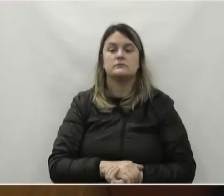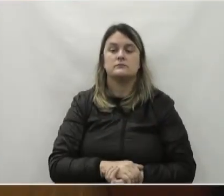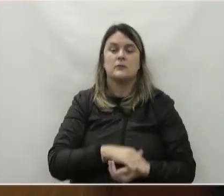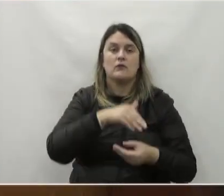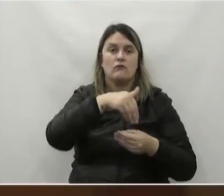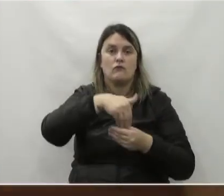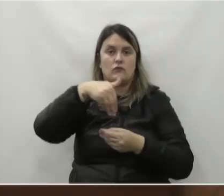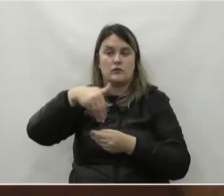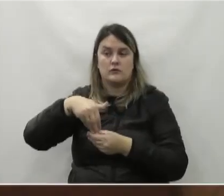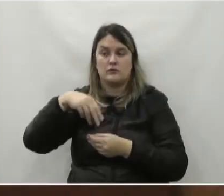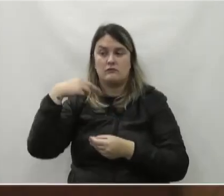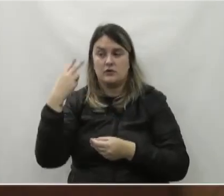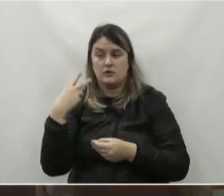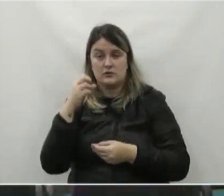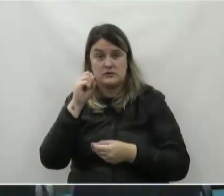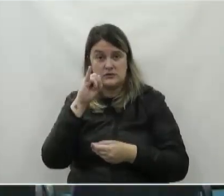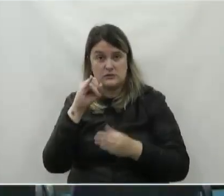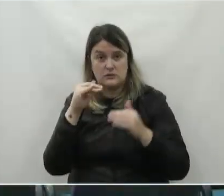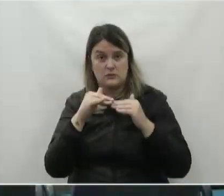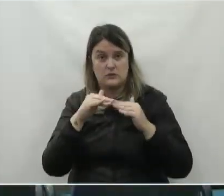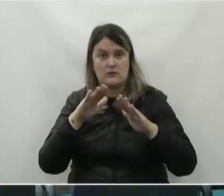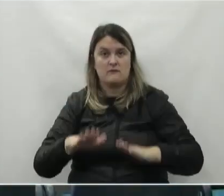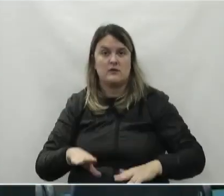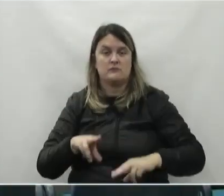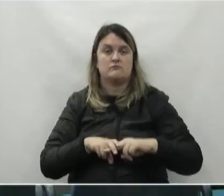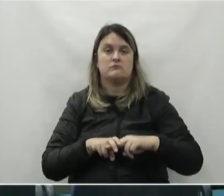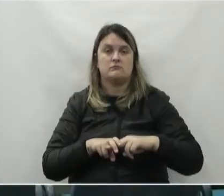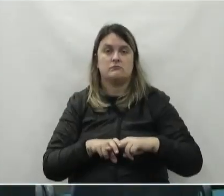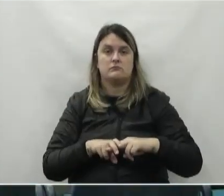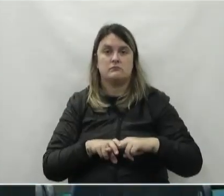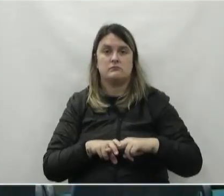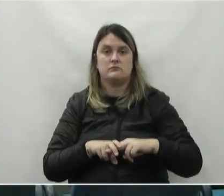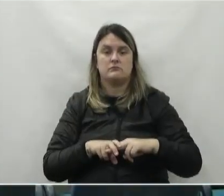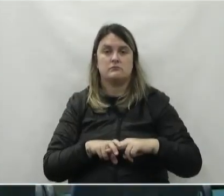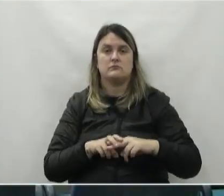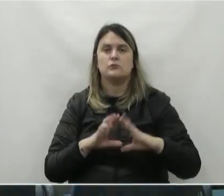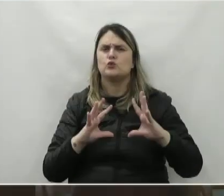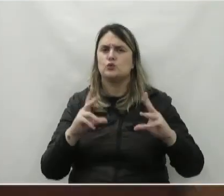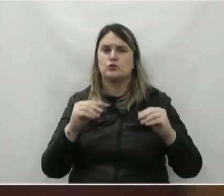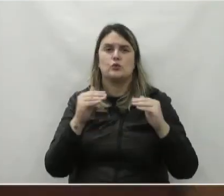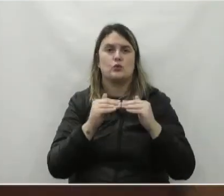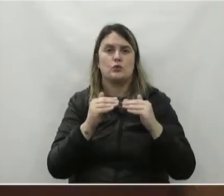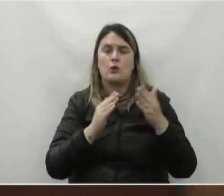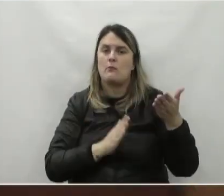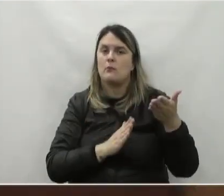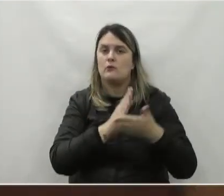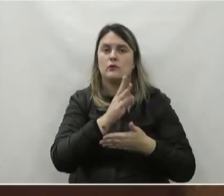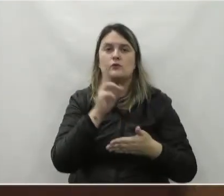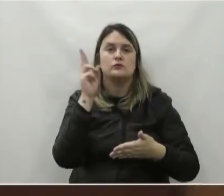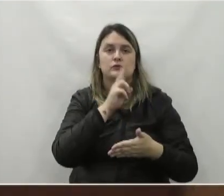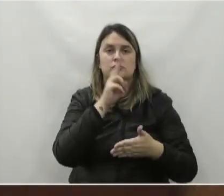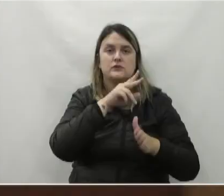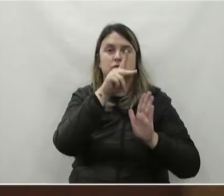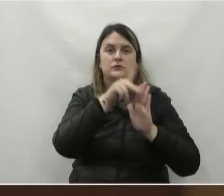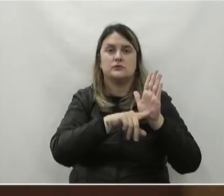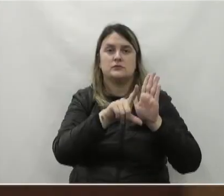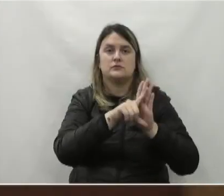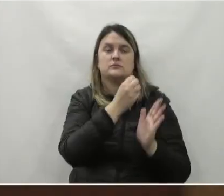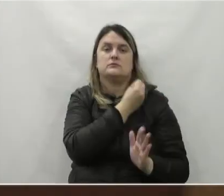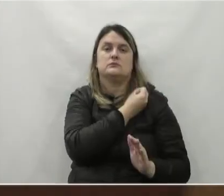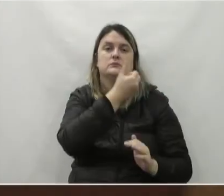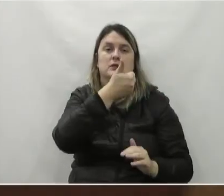Em votação. Senhores vereadores que aprovam, permaneçam como estão. Aprovado o regime de urgência do projeto de lei ordinária